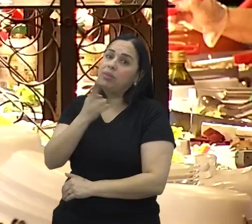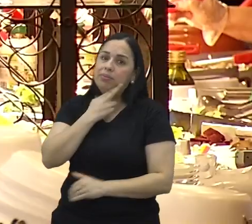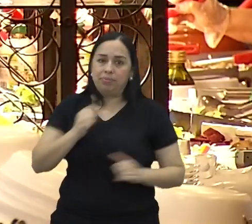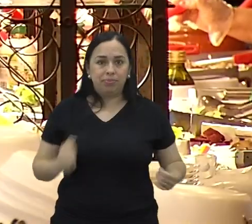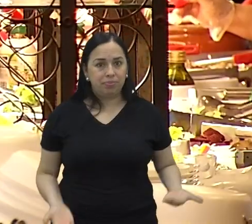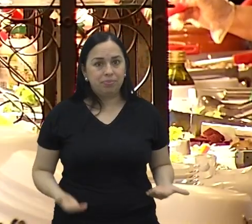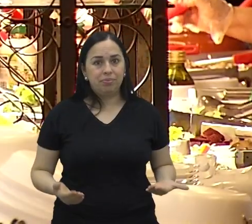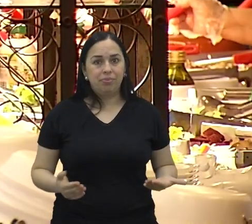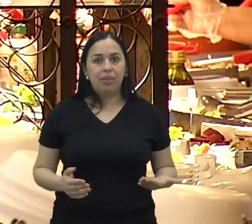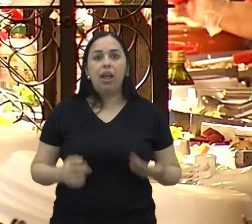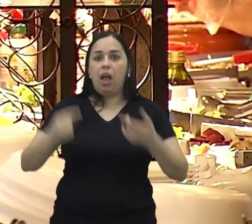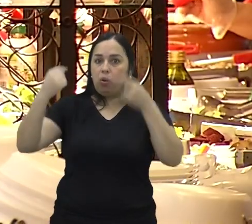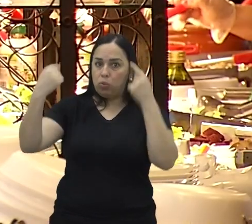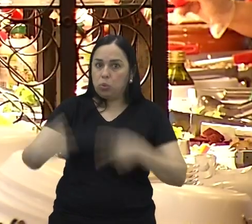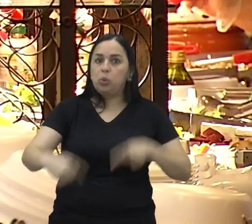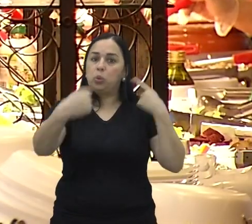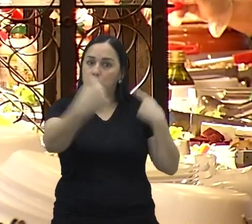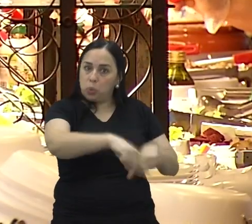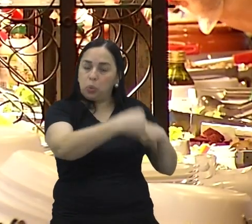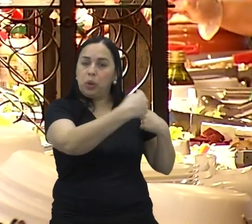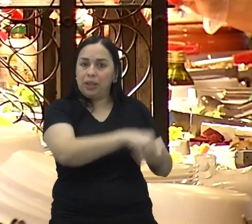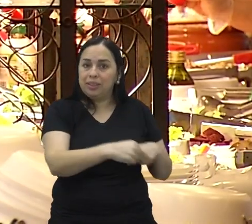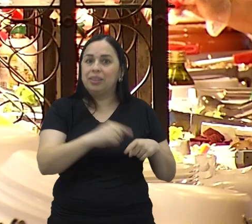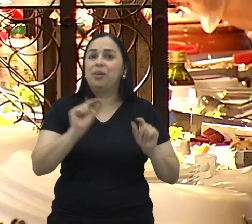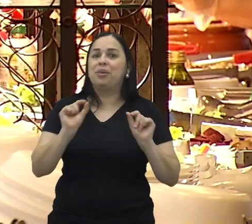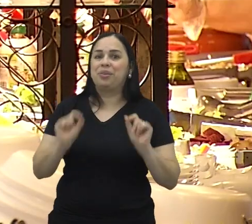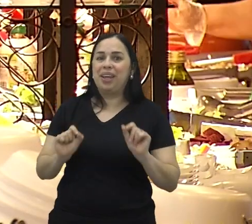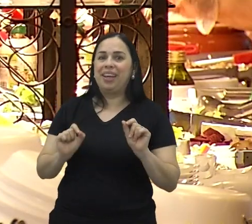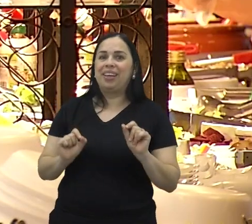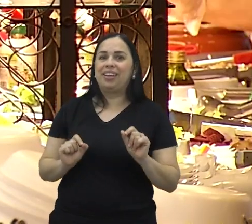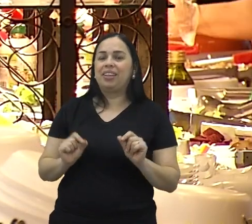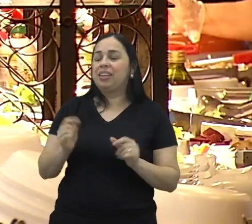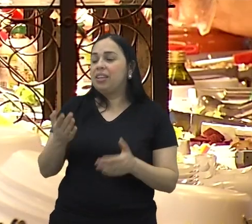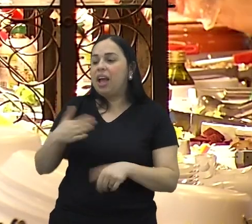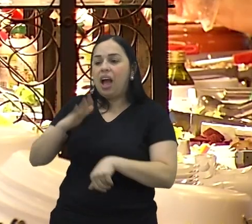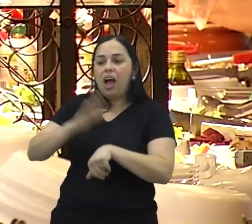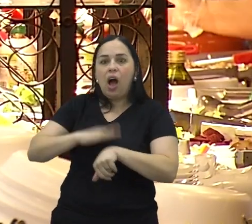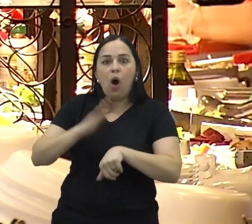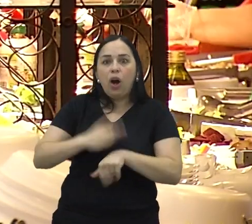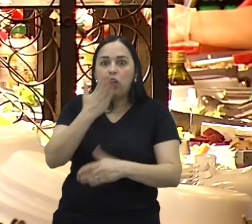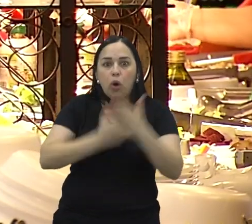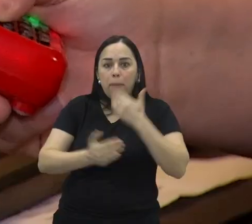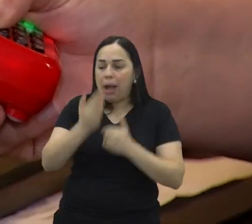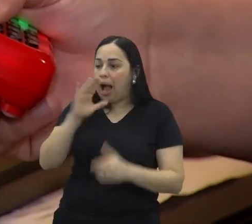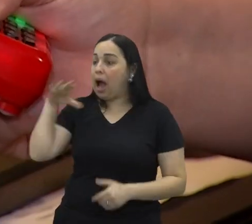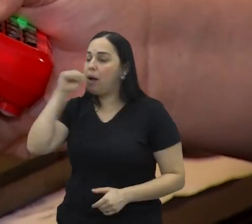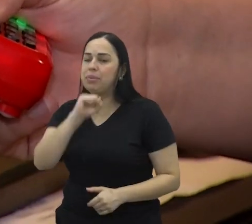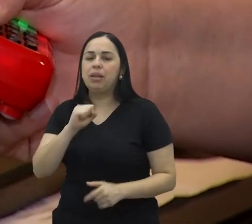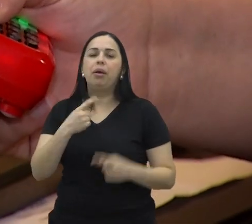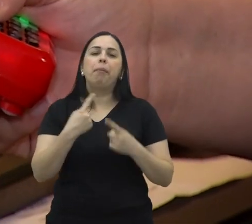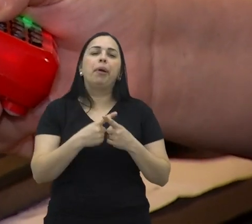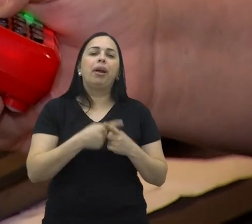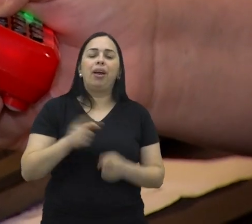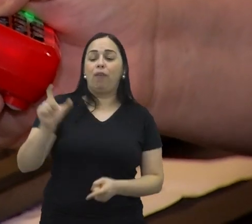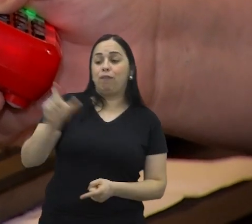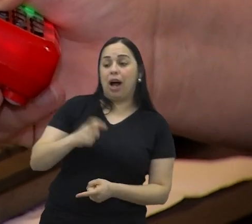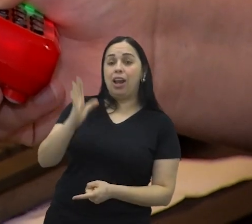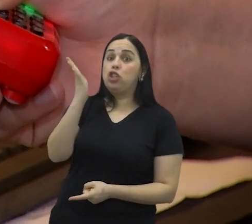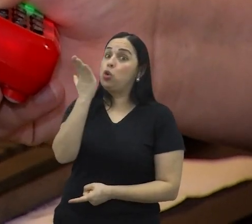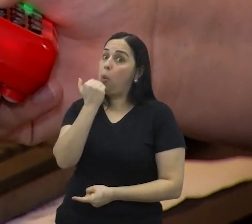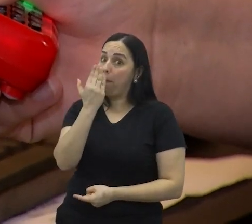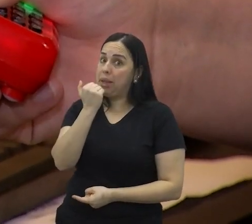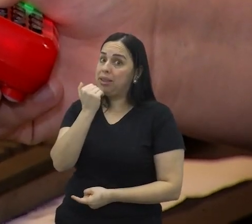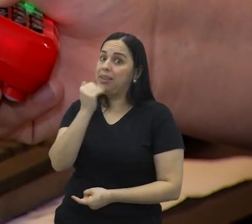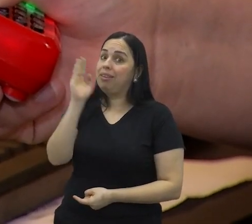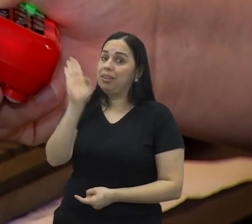aproveita. Realidade que desafia quem encontra no restaurante a solução para o horário de almoço. É que o vale-refeição do